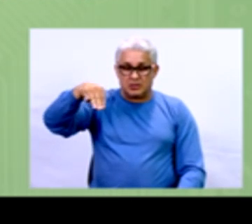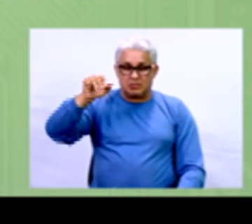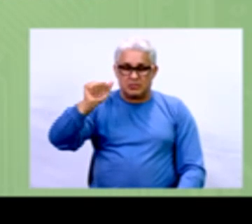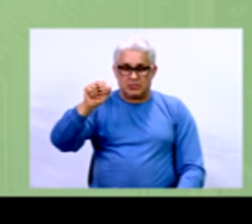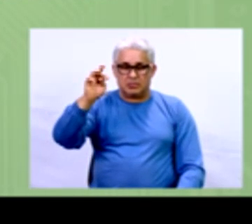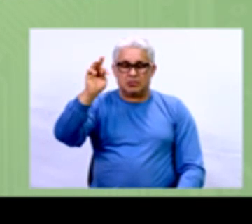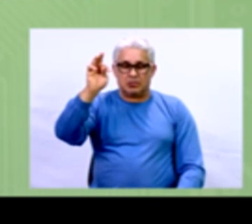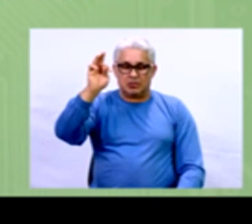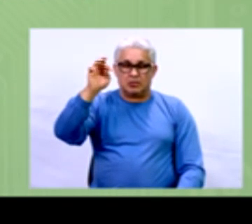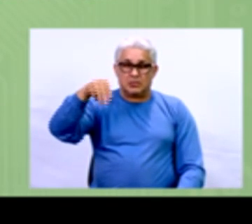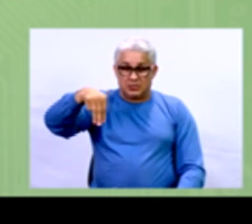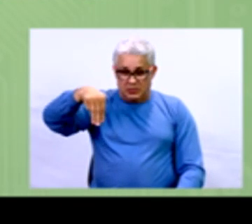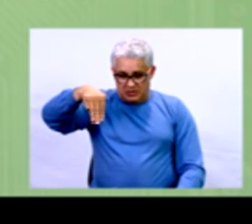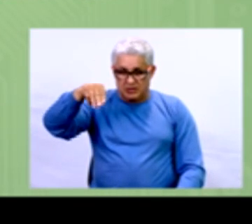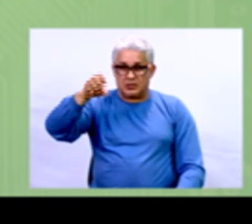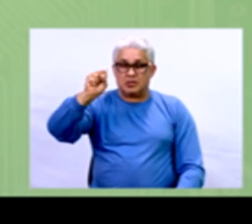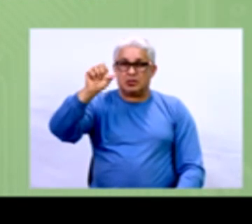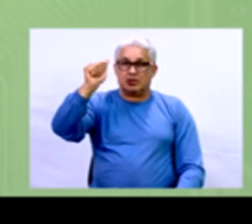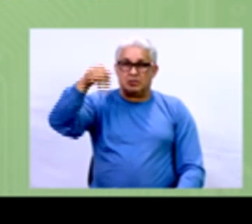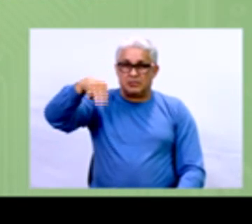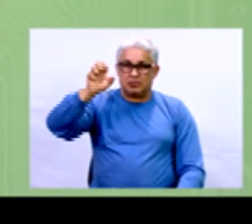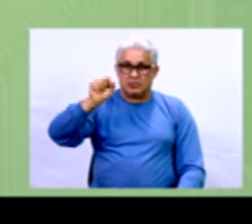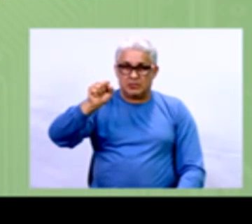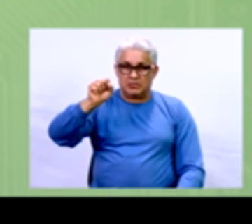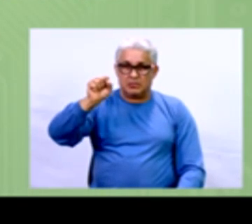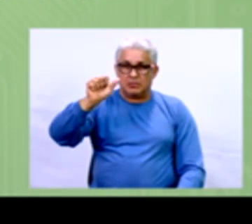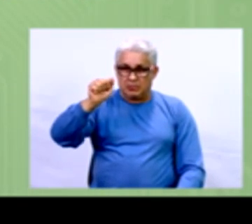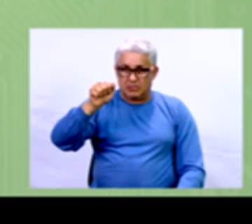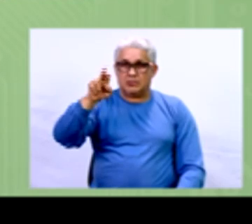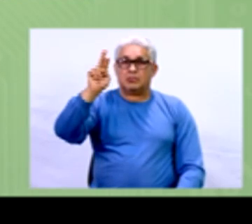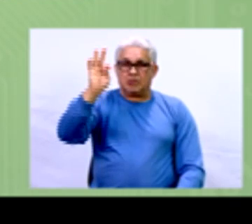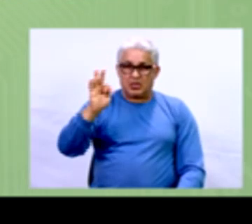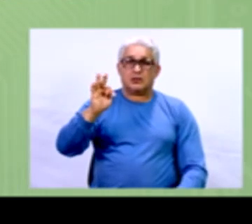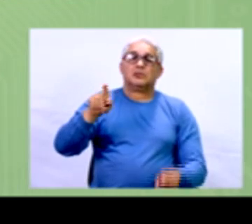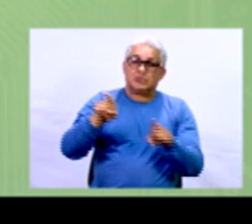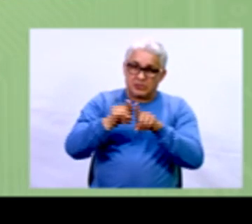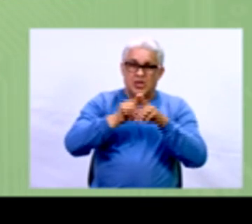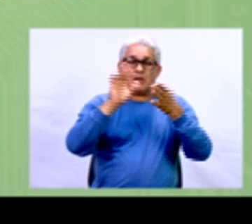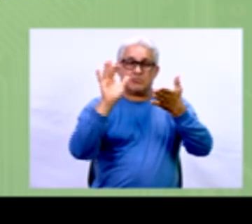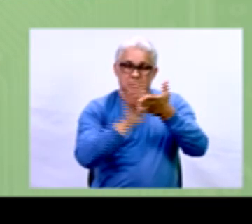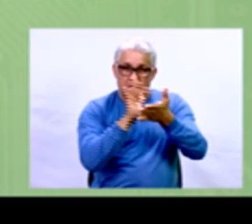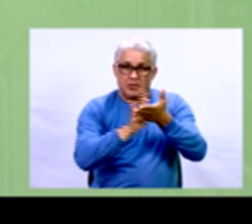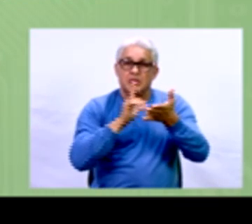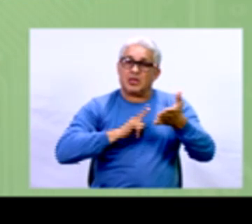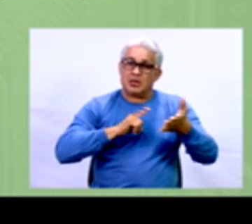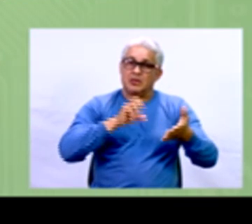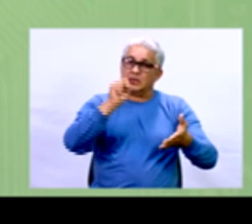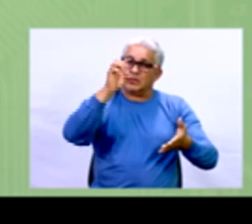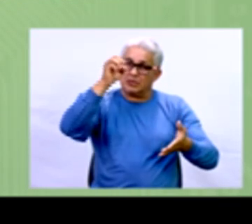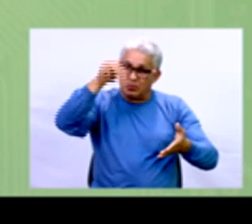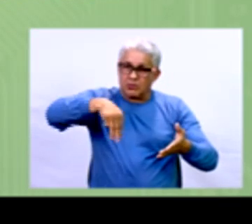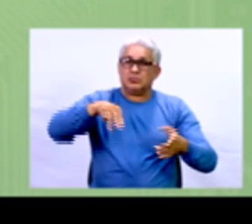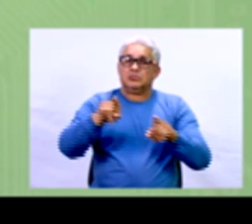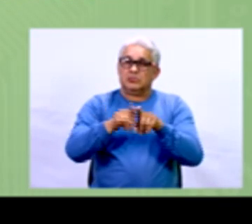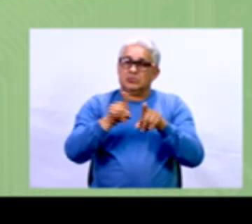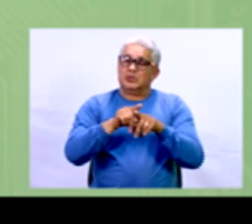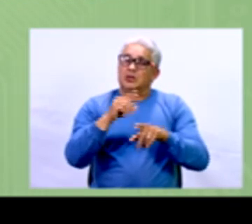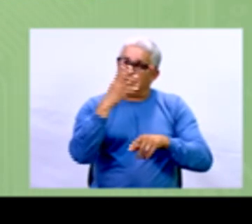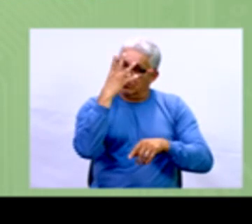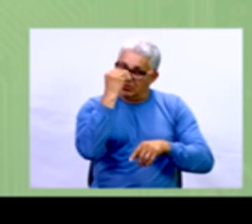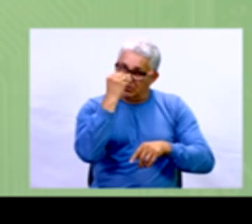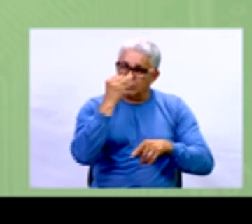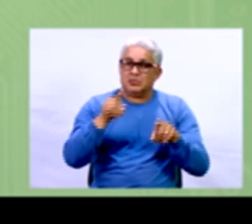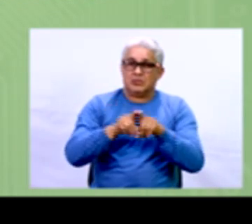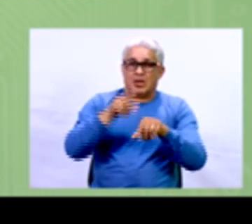tipo de aplicação possui muitos desses recursos de som, imagem e